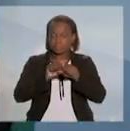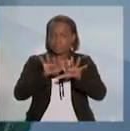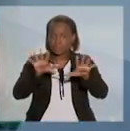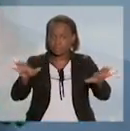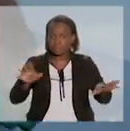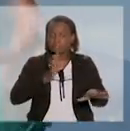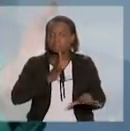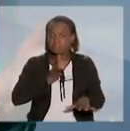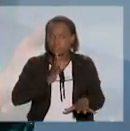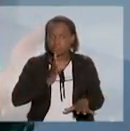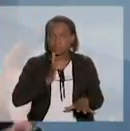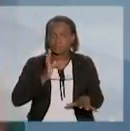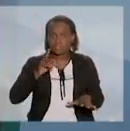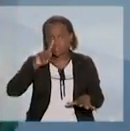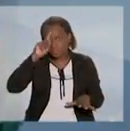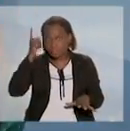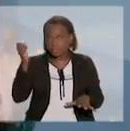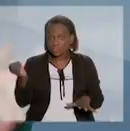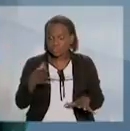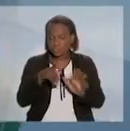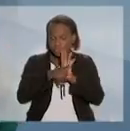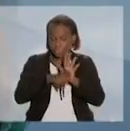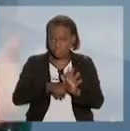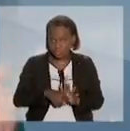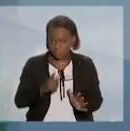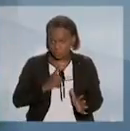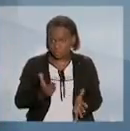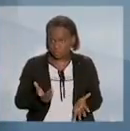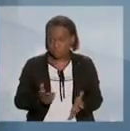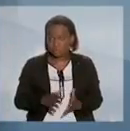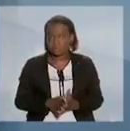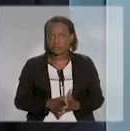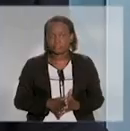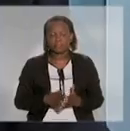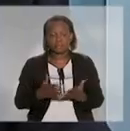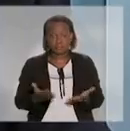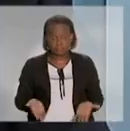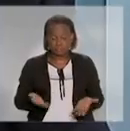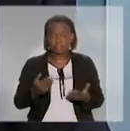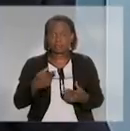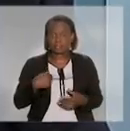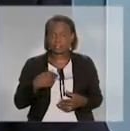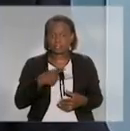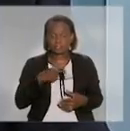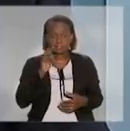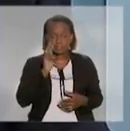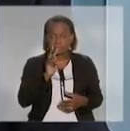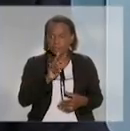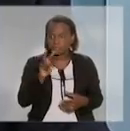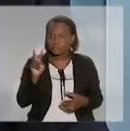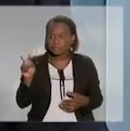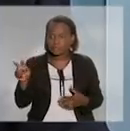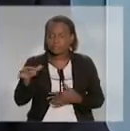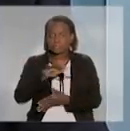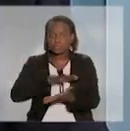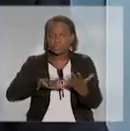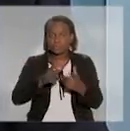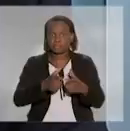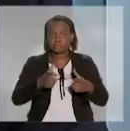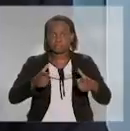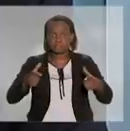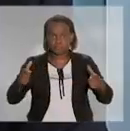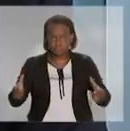e disseminação do conhecimento de ideias e pesquisas? Então, eu tenho observado um